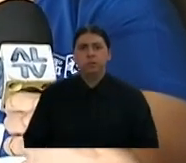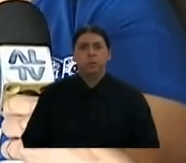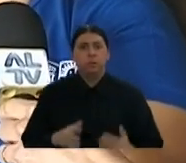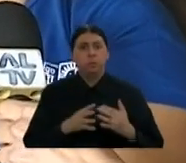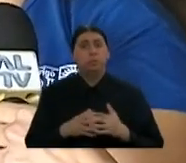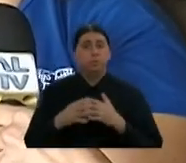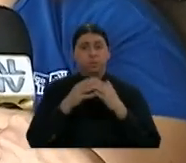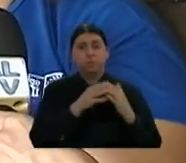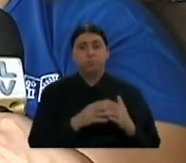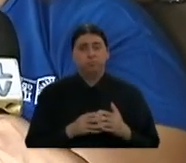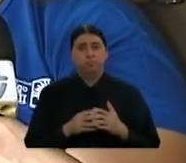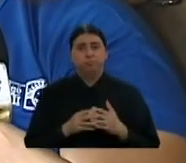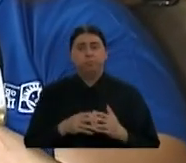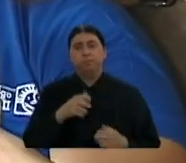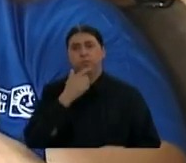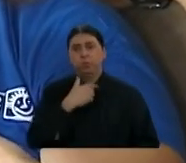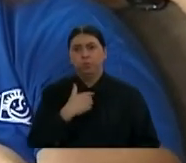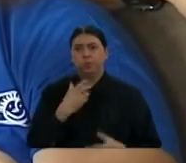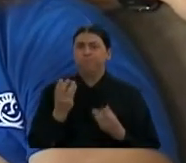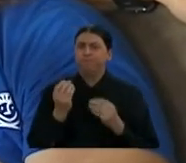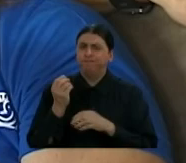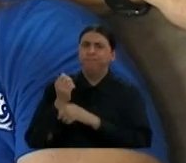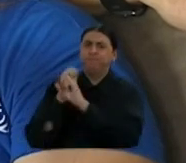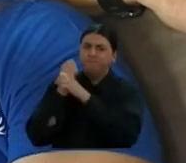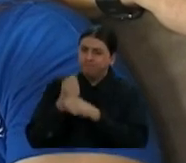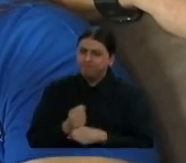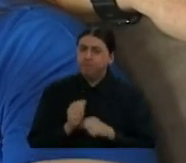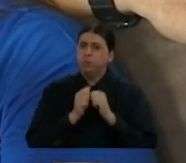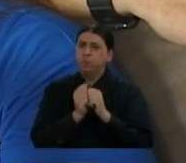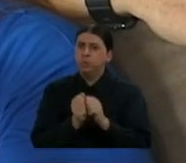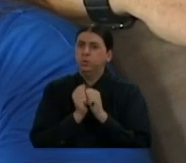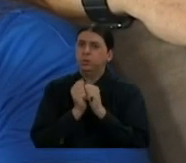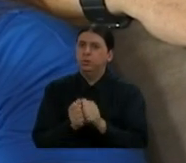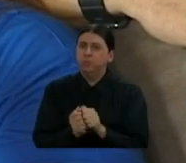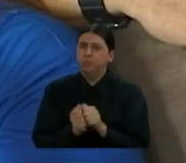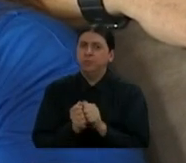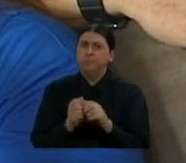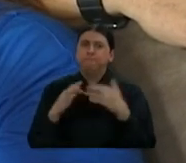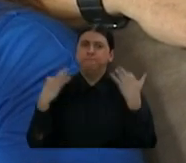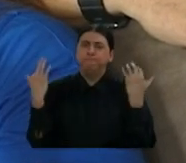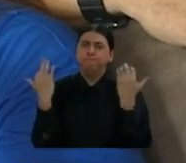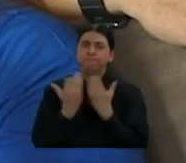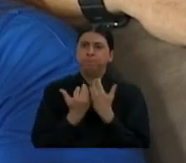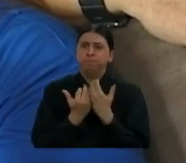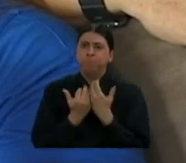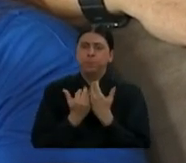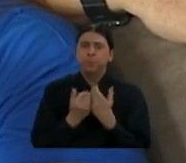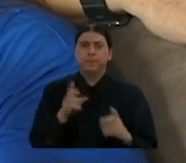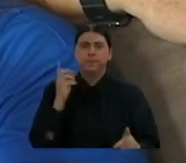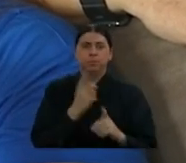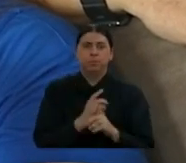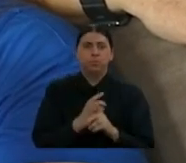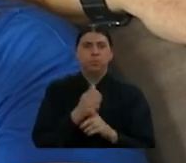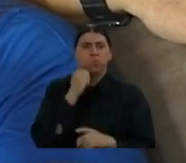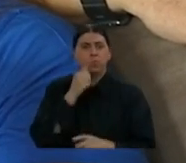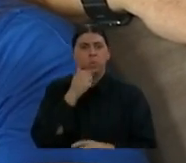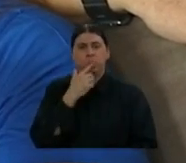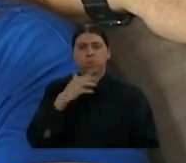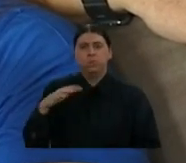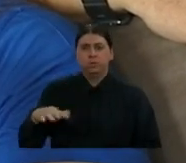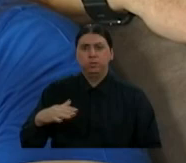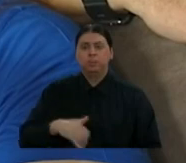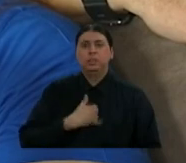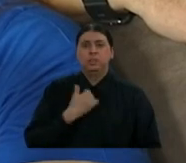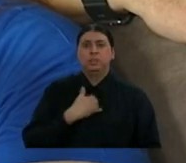há muito tempo junto com a gente né uma menina que foi adotada ficou desde pequenininha